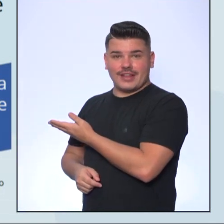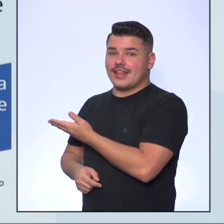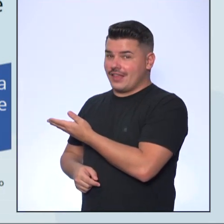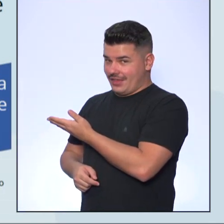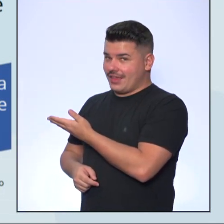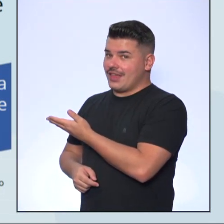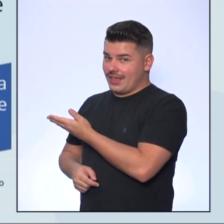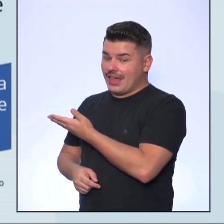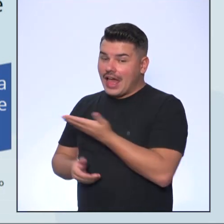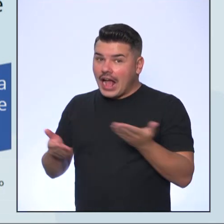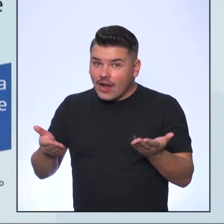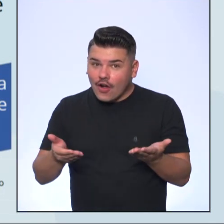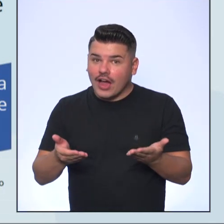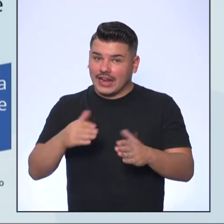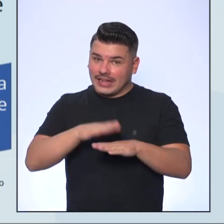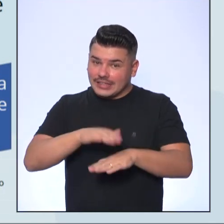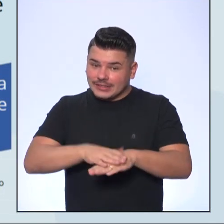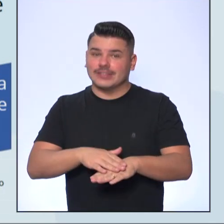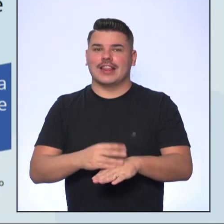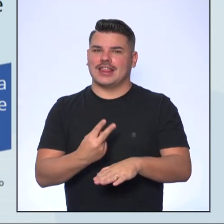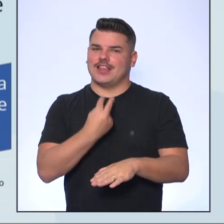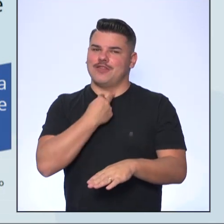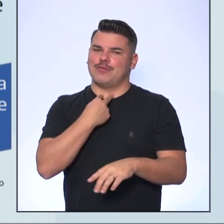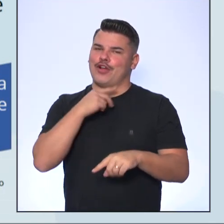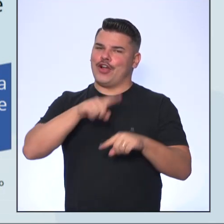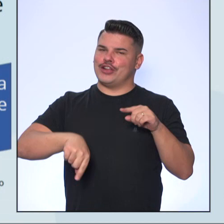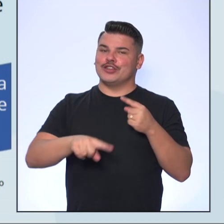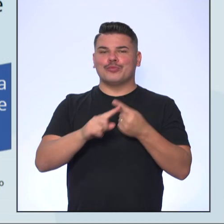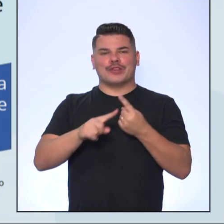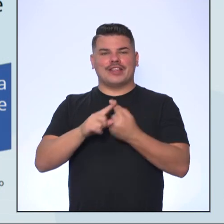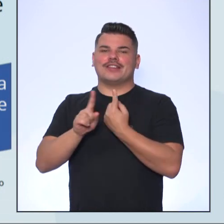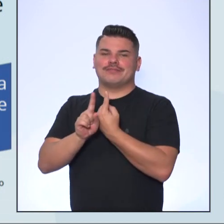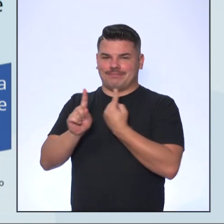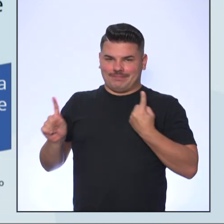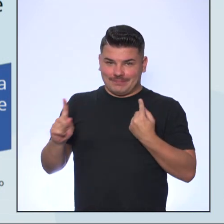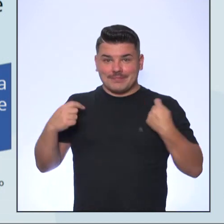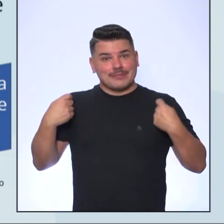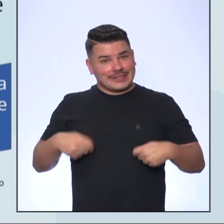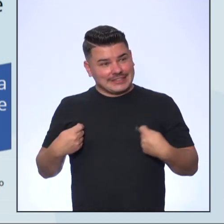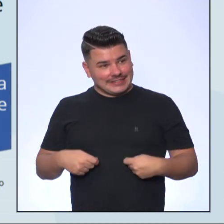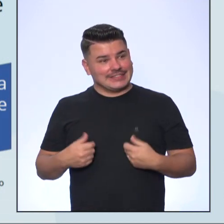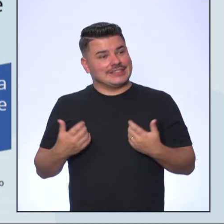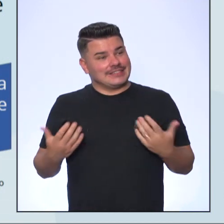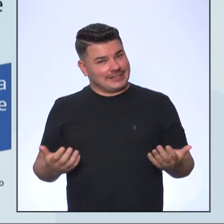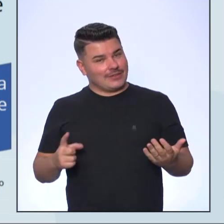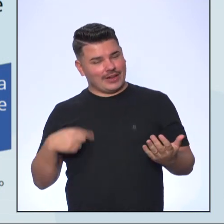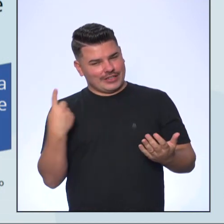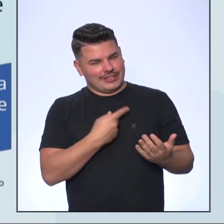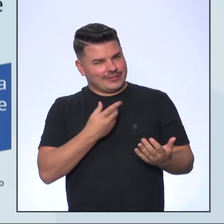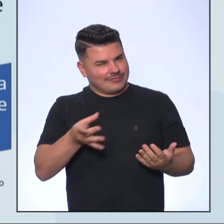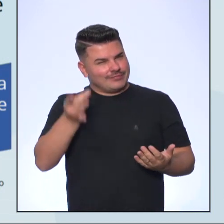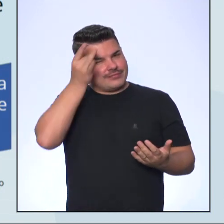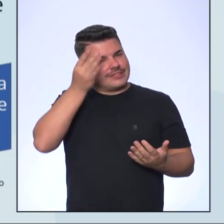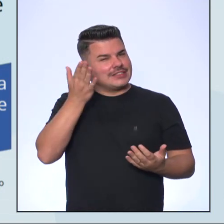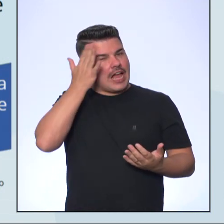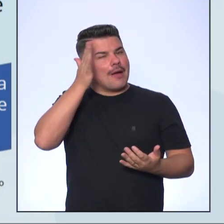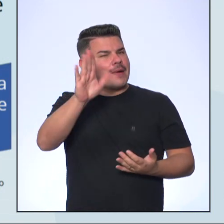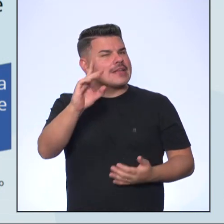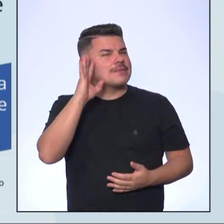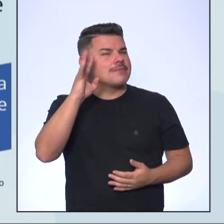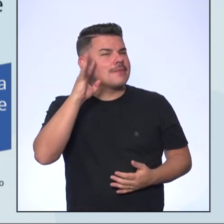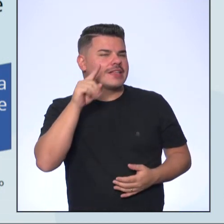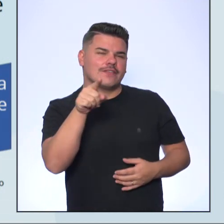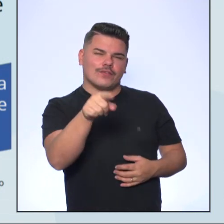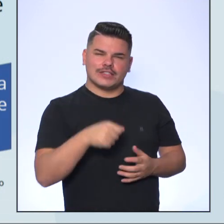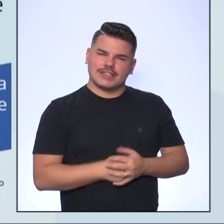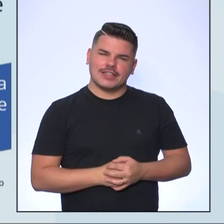prática. Então, né, devido ao isolamento, esse distanciamento, né, que nós estamos, mas pense, qual